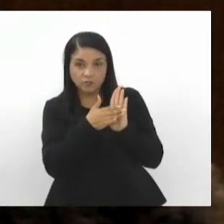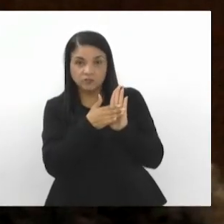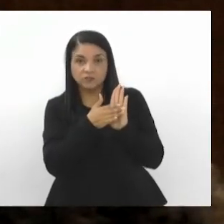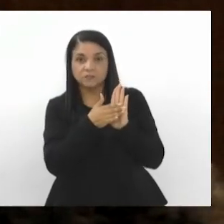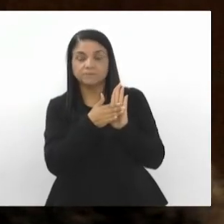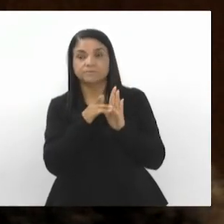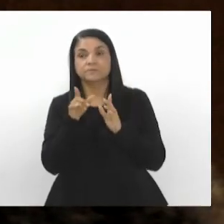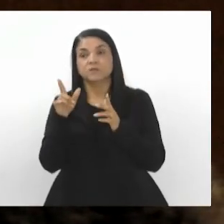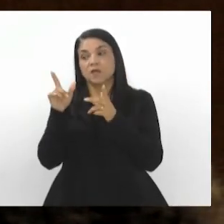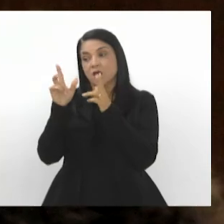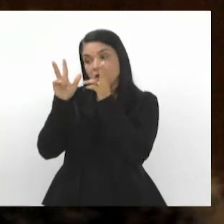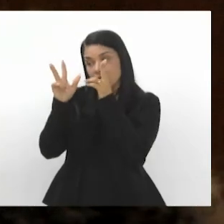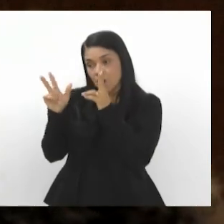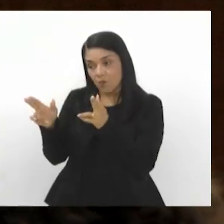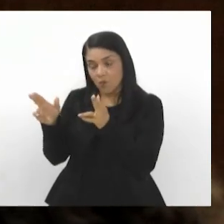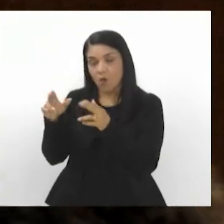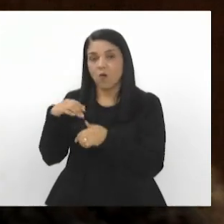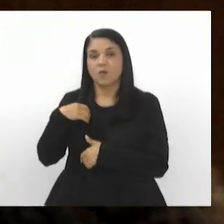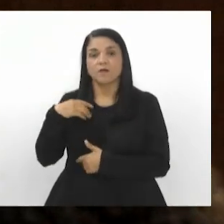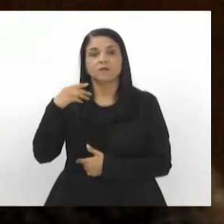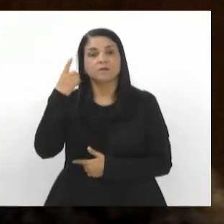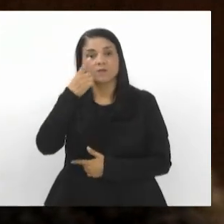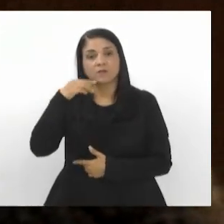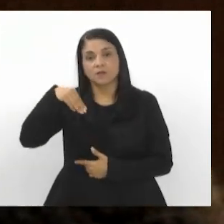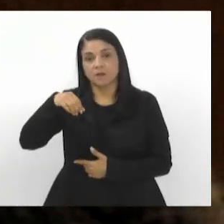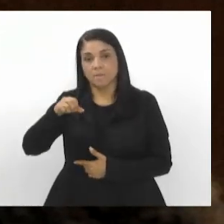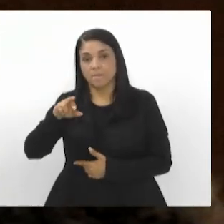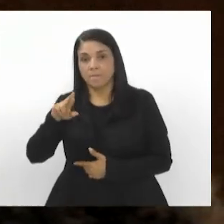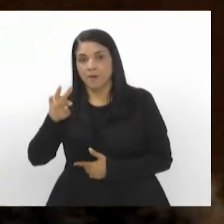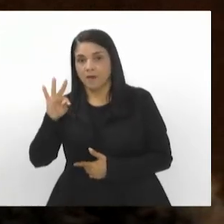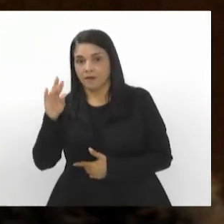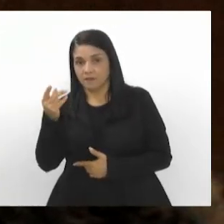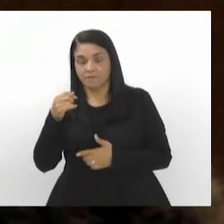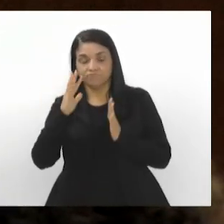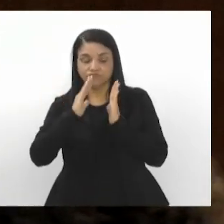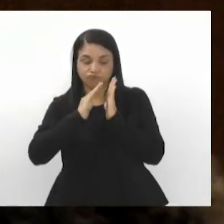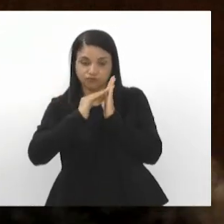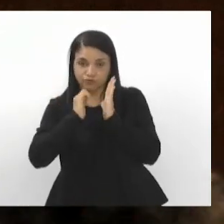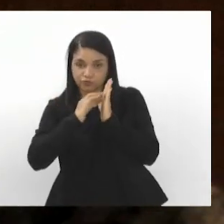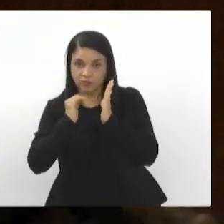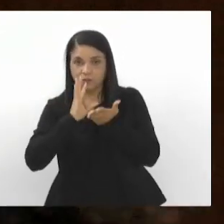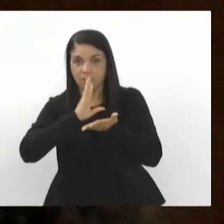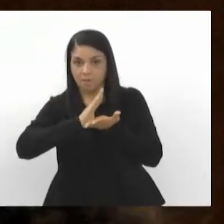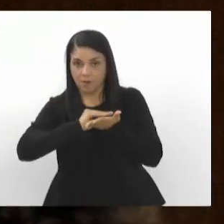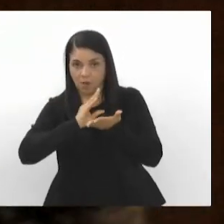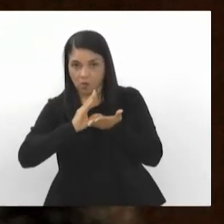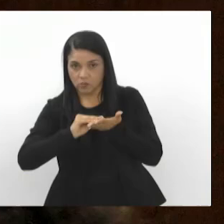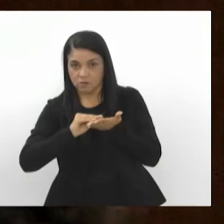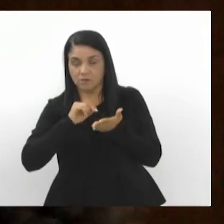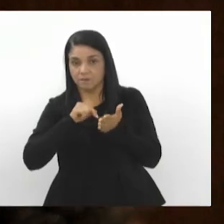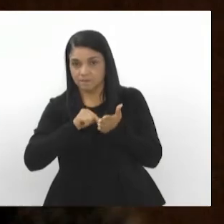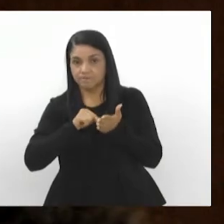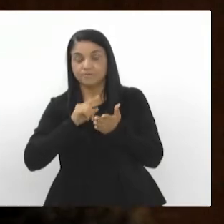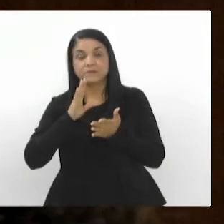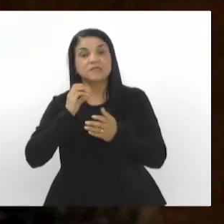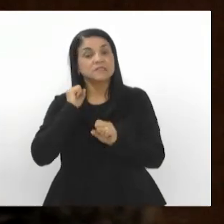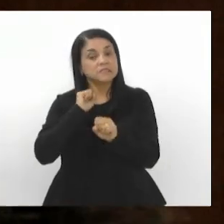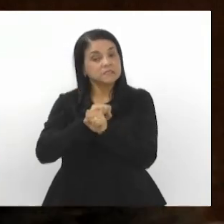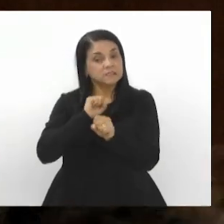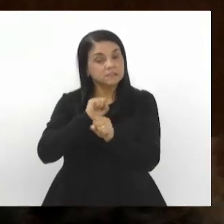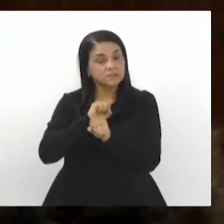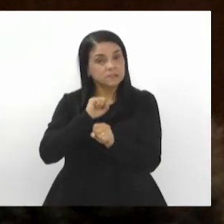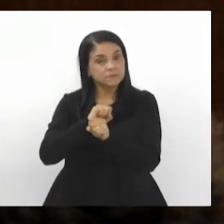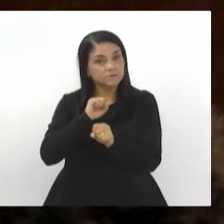da deputada Marta Rocha. Seria a retirada de pauta, aguardar a decisão